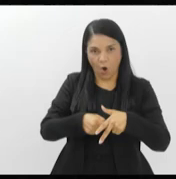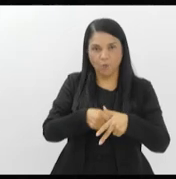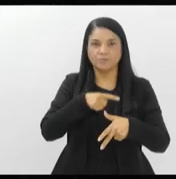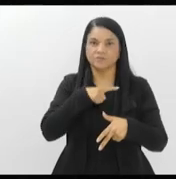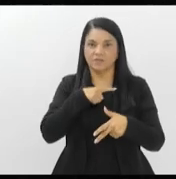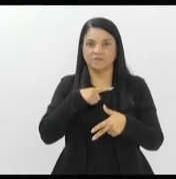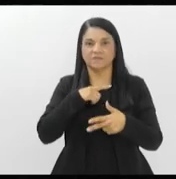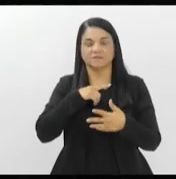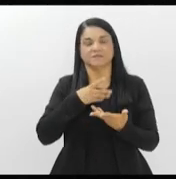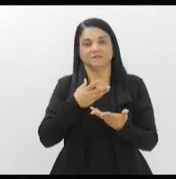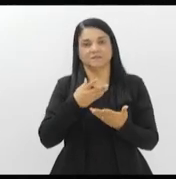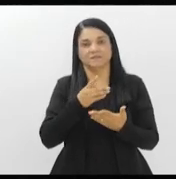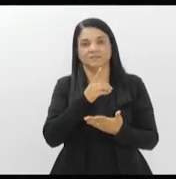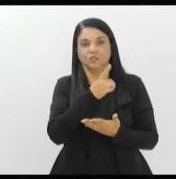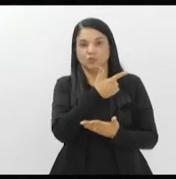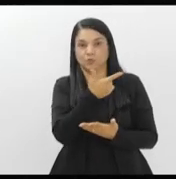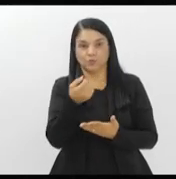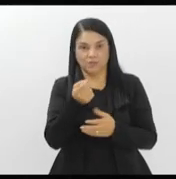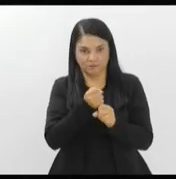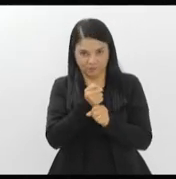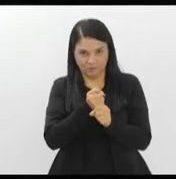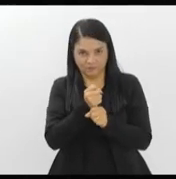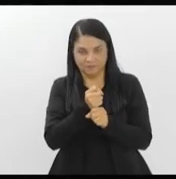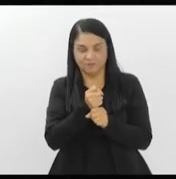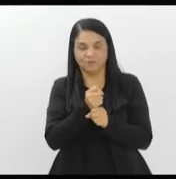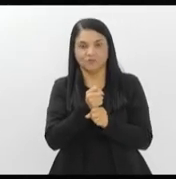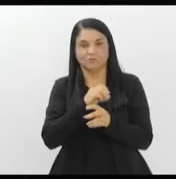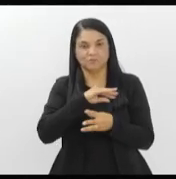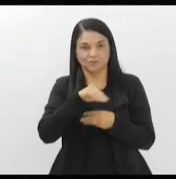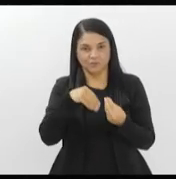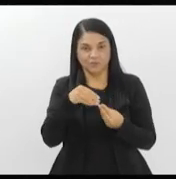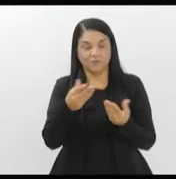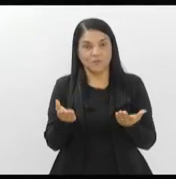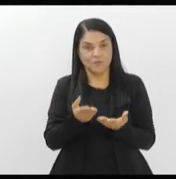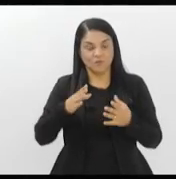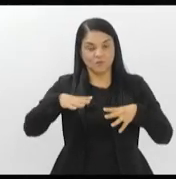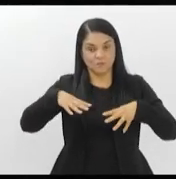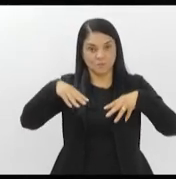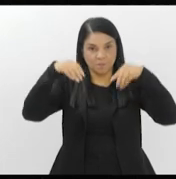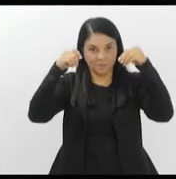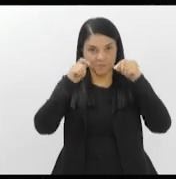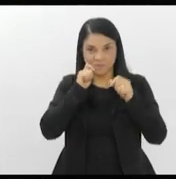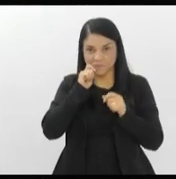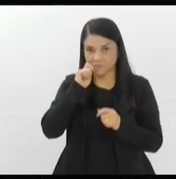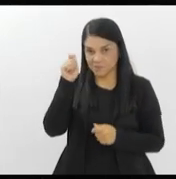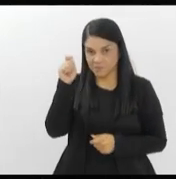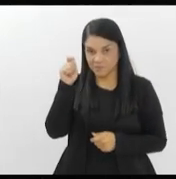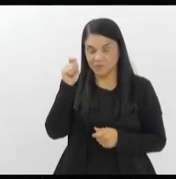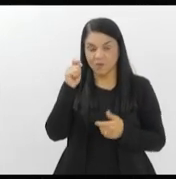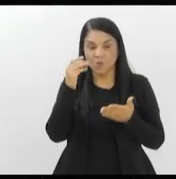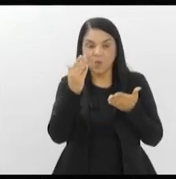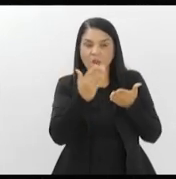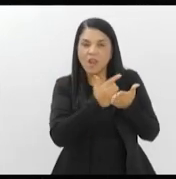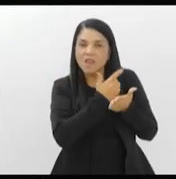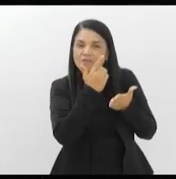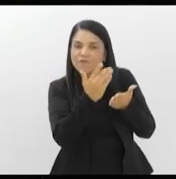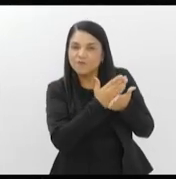Então, hoje, vai se lançar no Palácio Tiradentes um livro